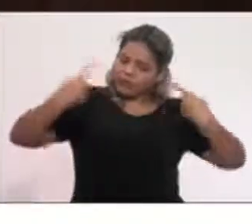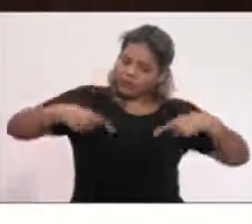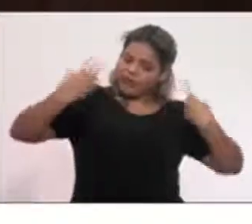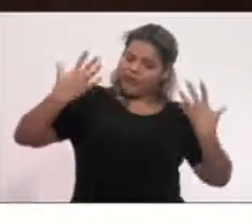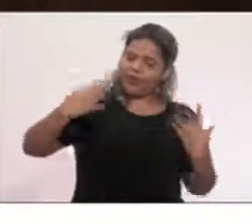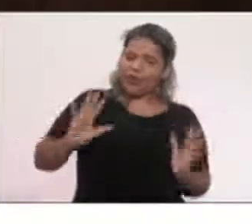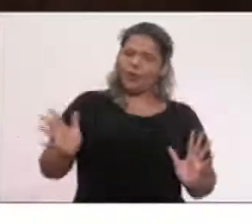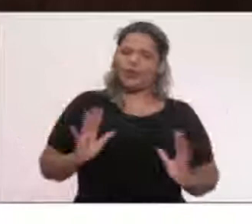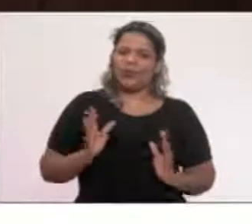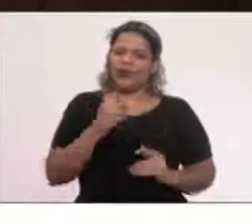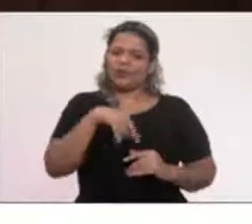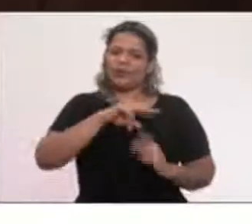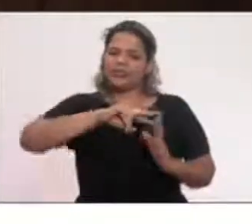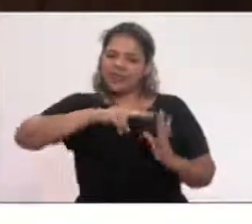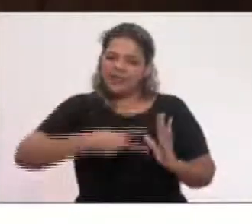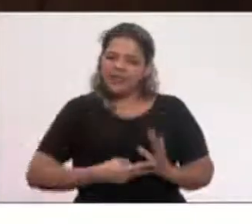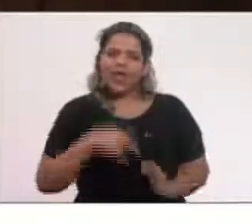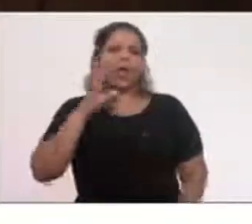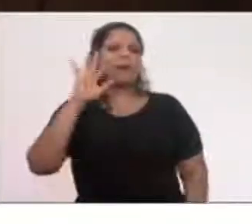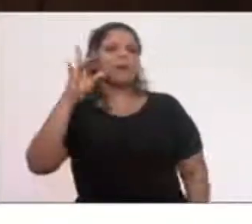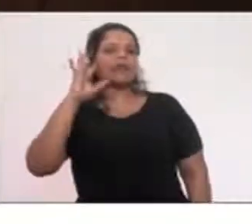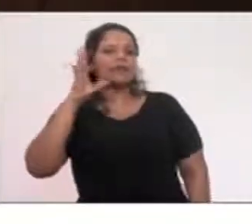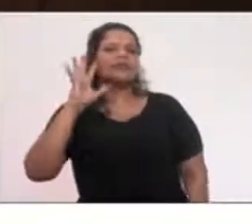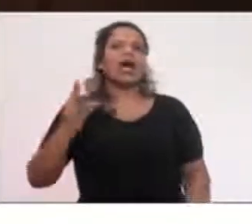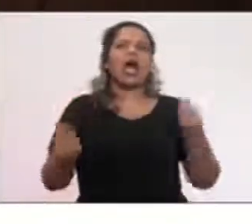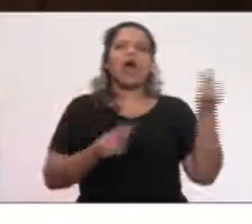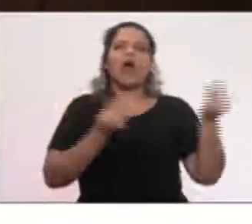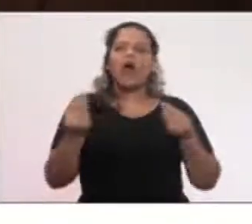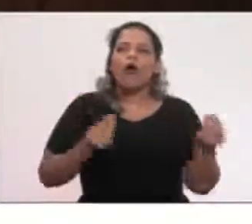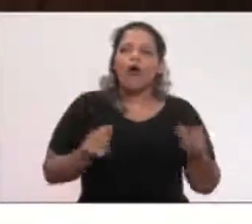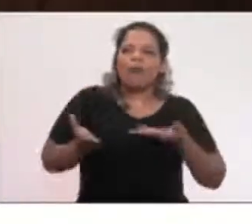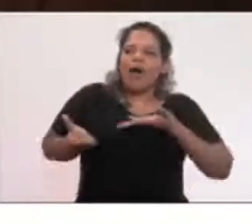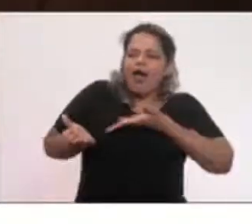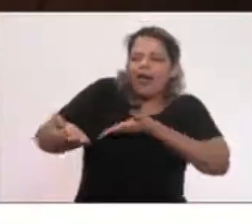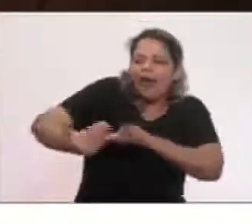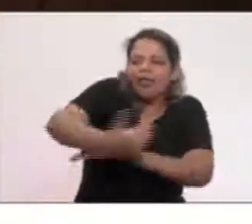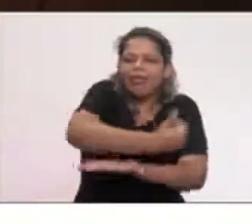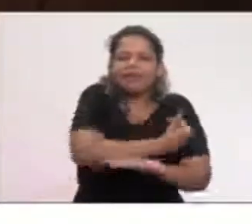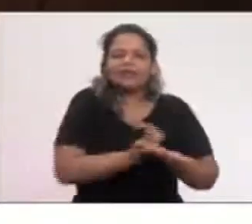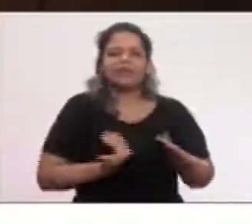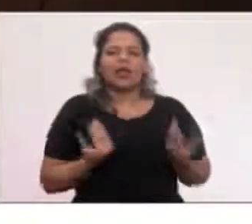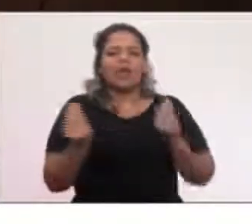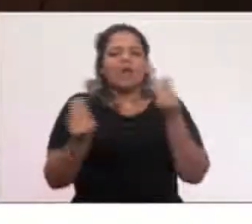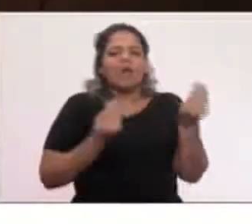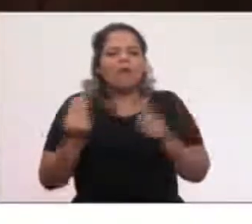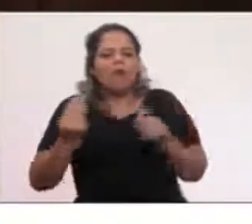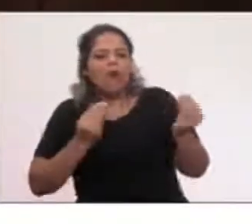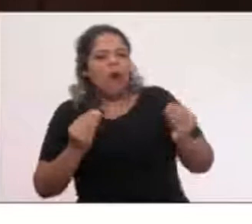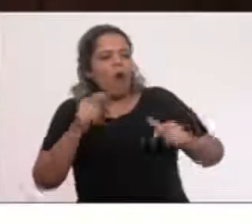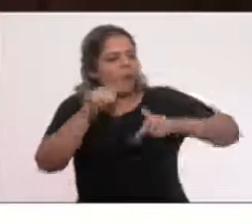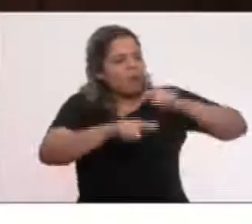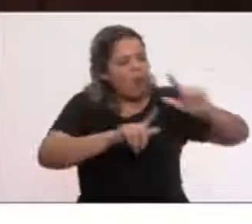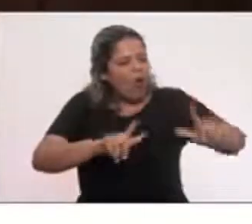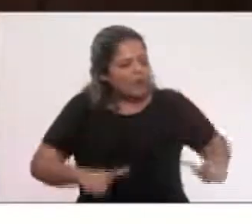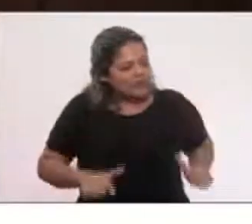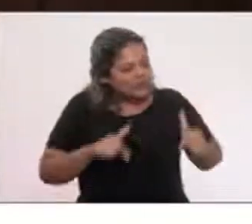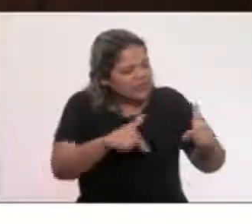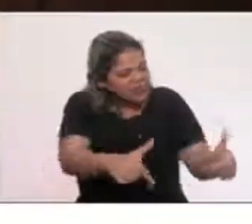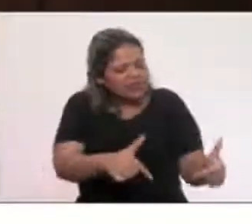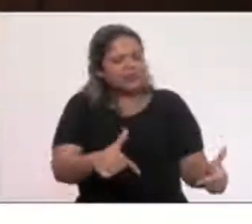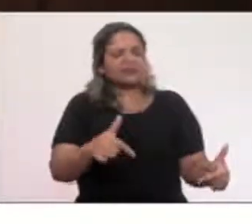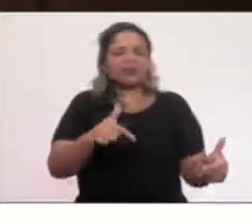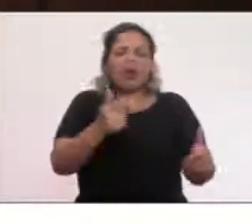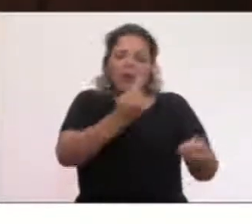desafio. Isso significa pensar em incrementos à arrecadação, isso significa pensar mecanismos de reativar